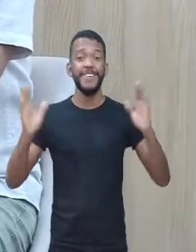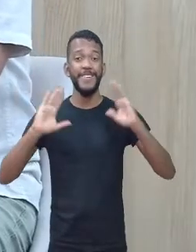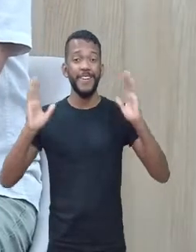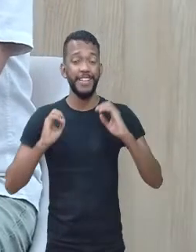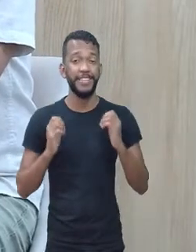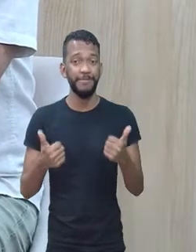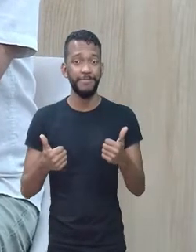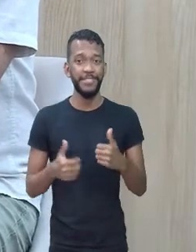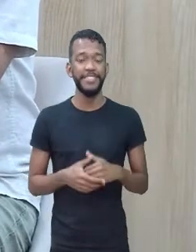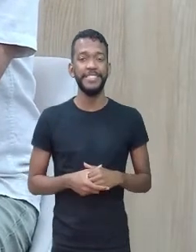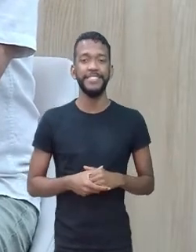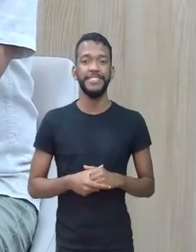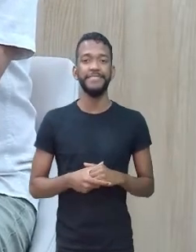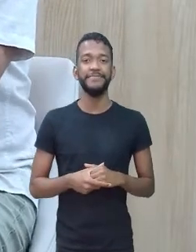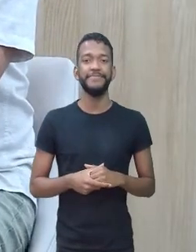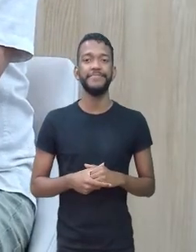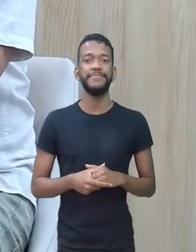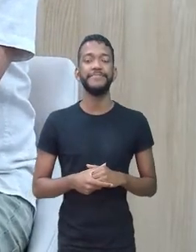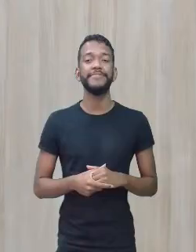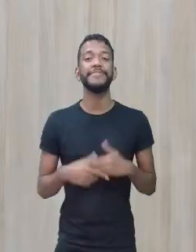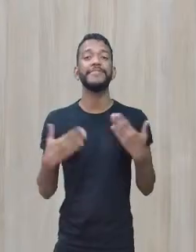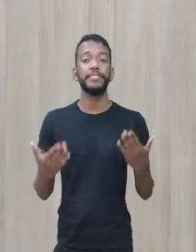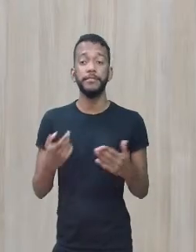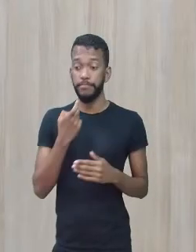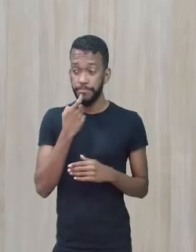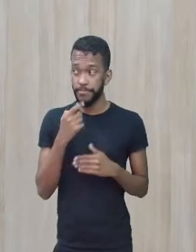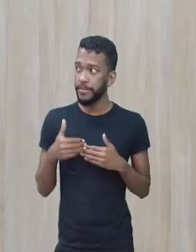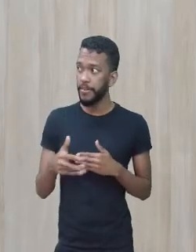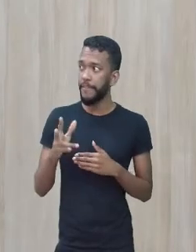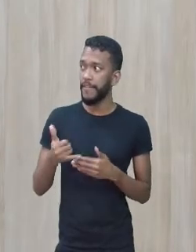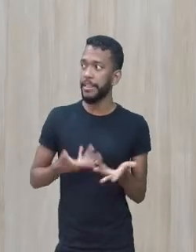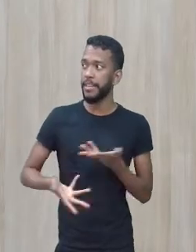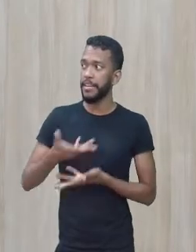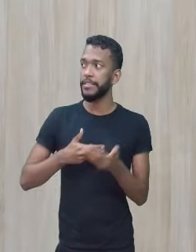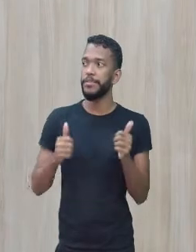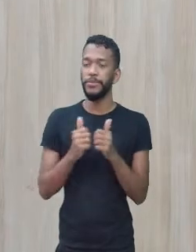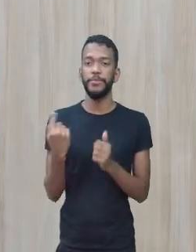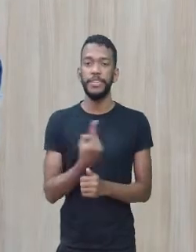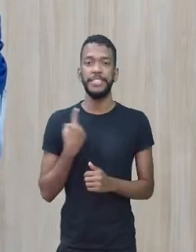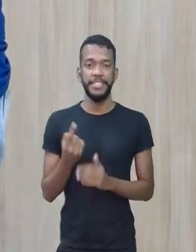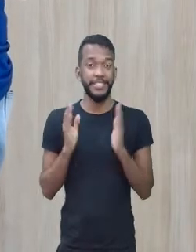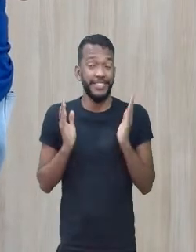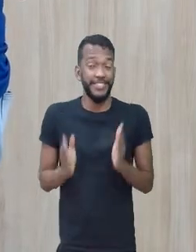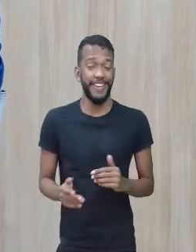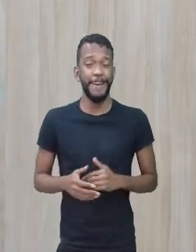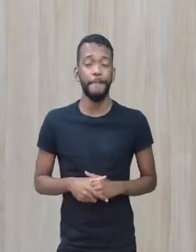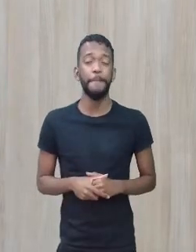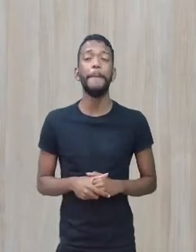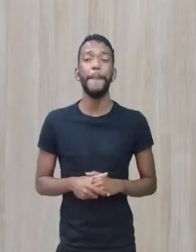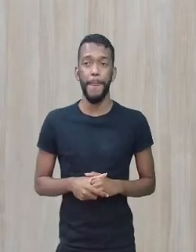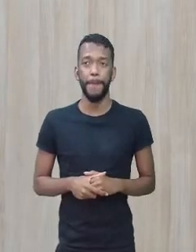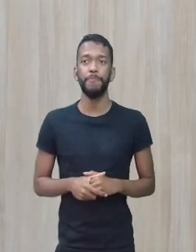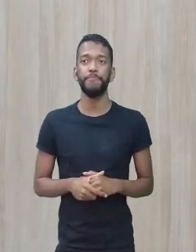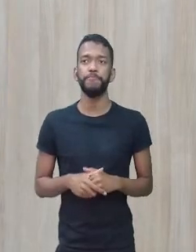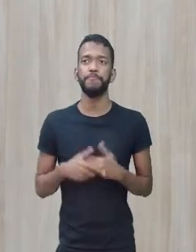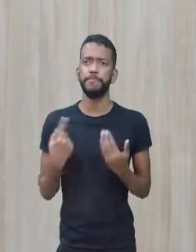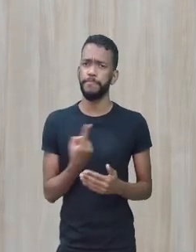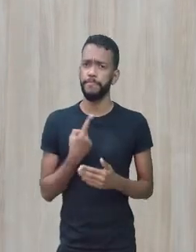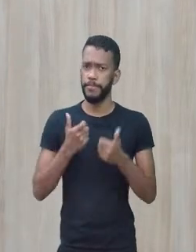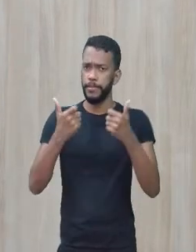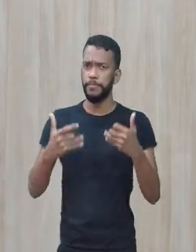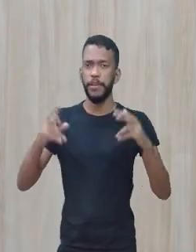bem? Pois bem, daqui a pouco ele vai interagir com a gente. Então, quando nós falamos,